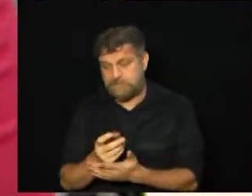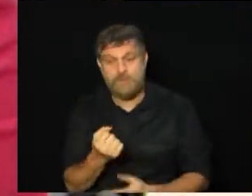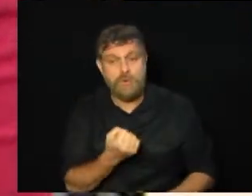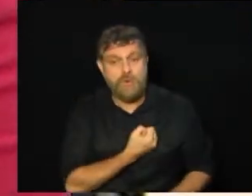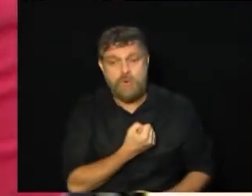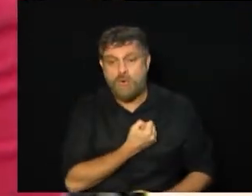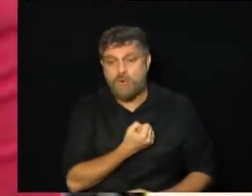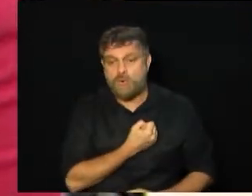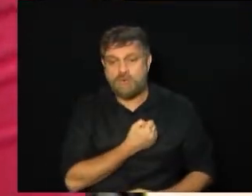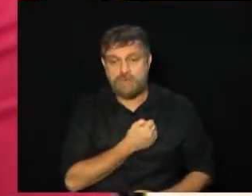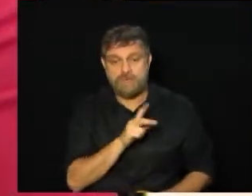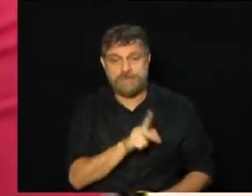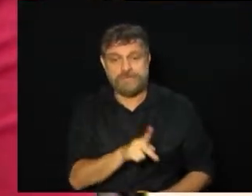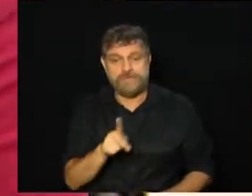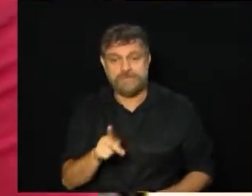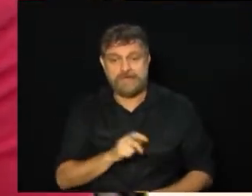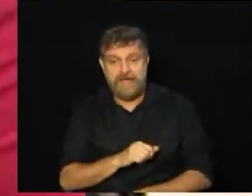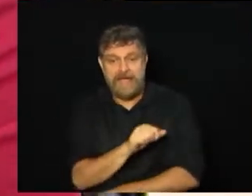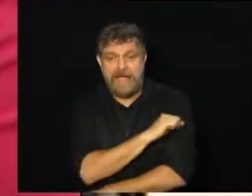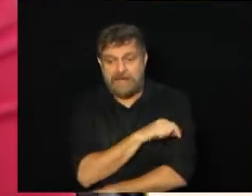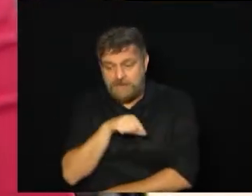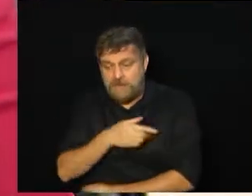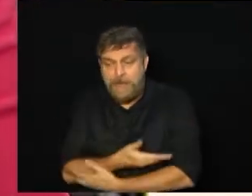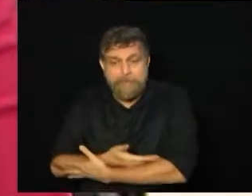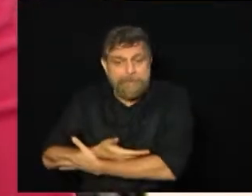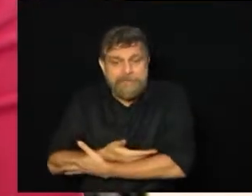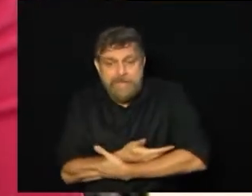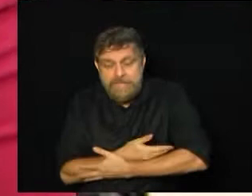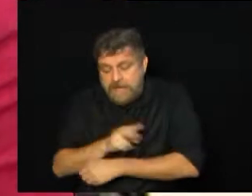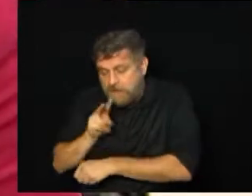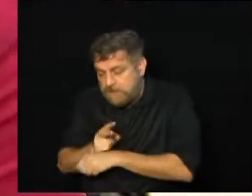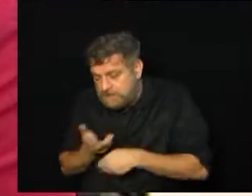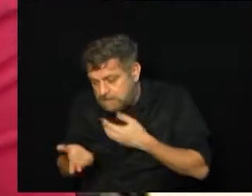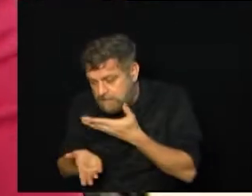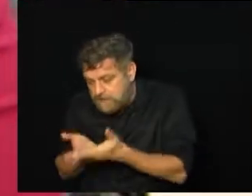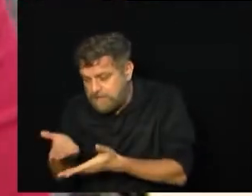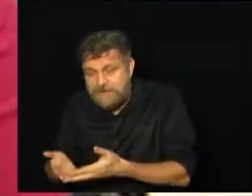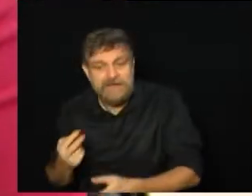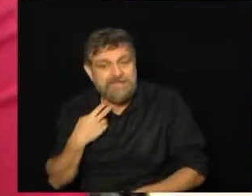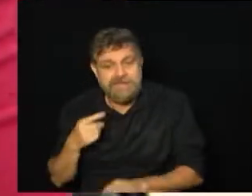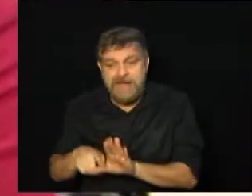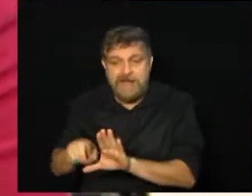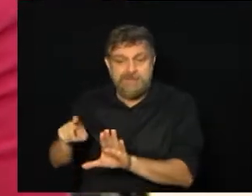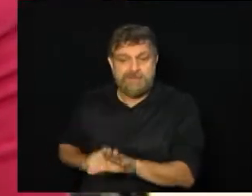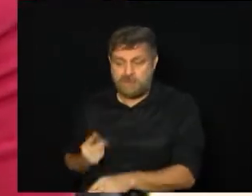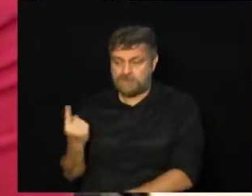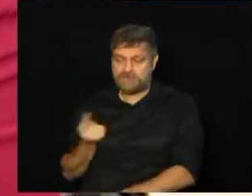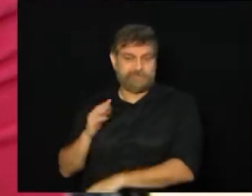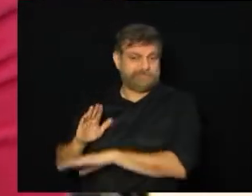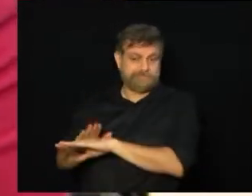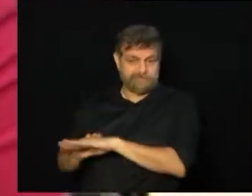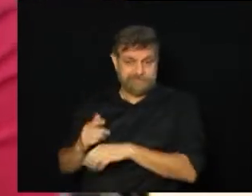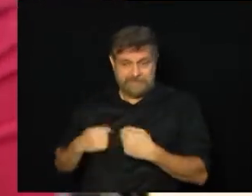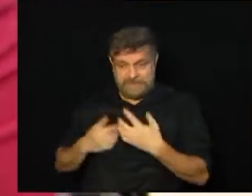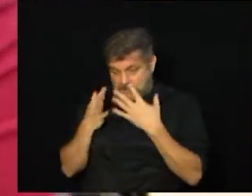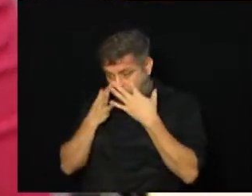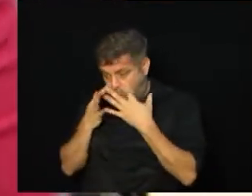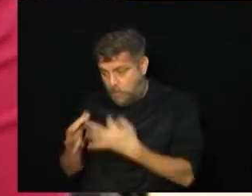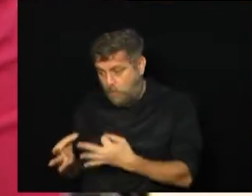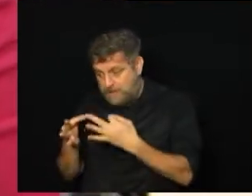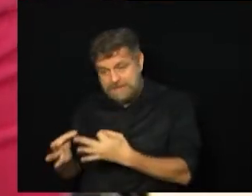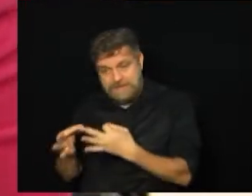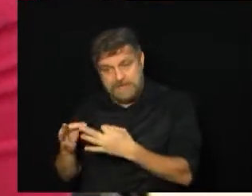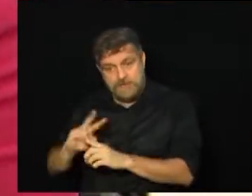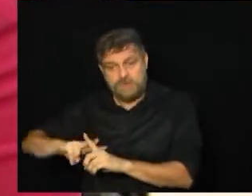de adultos, só que as crianças menores demandam de mais cuidado, tem menos autonomia, precisa de mais cuidado dos adultos, de